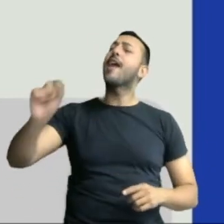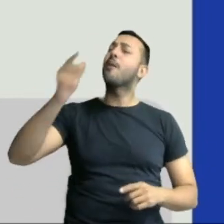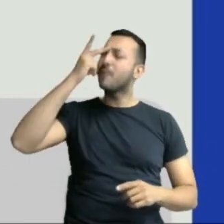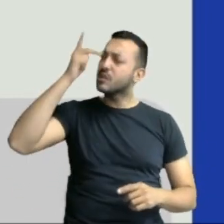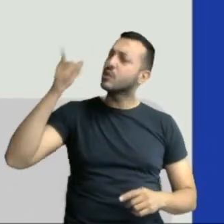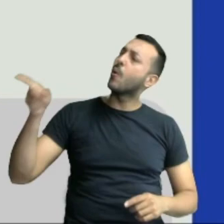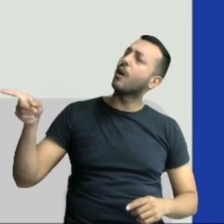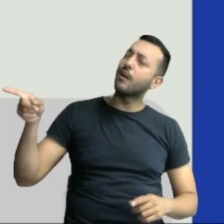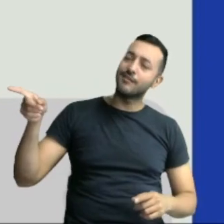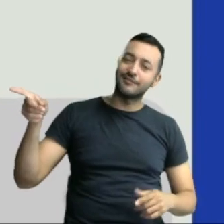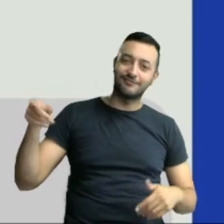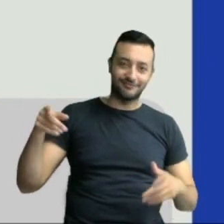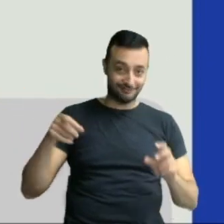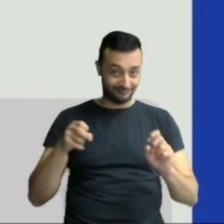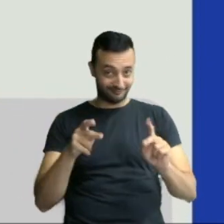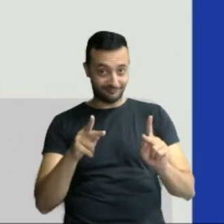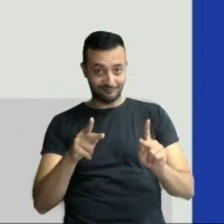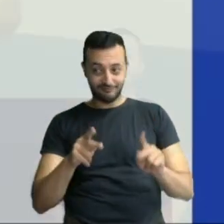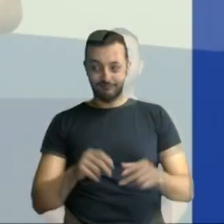pessoa, ok?